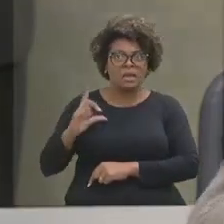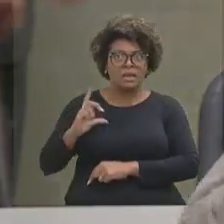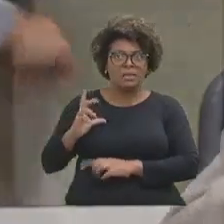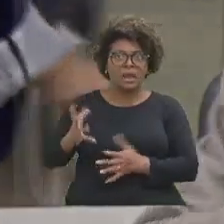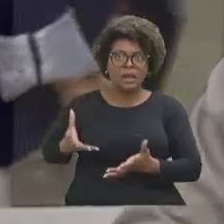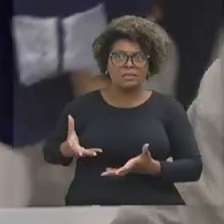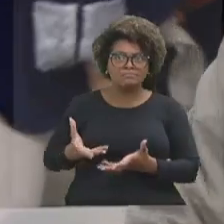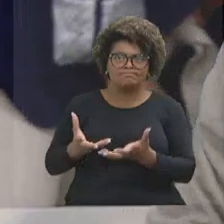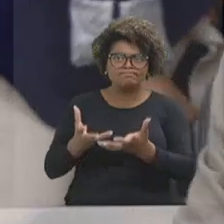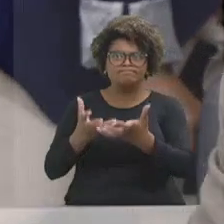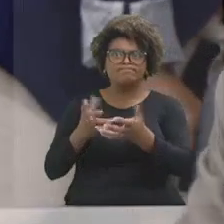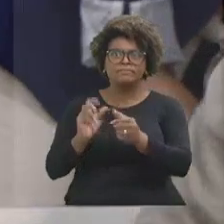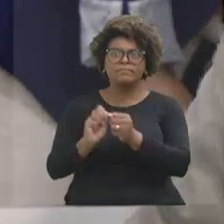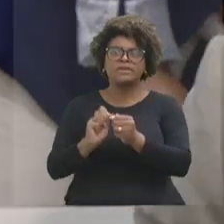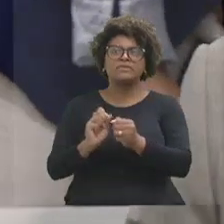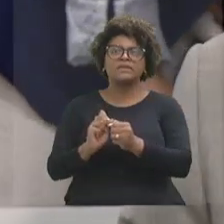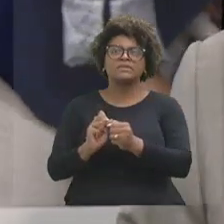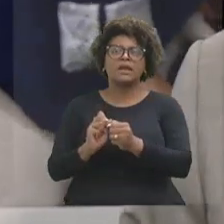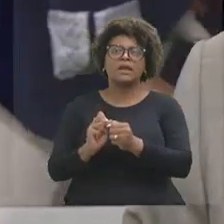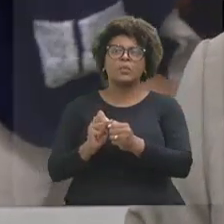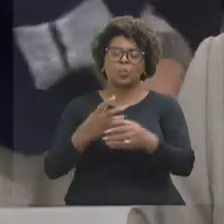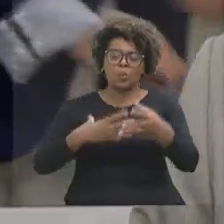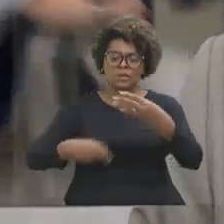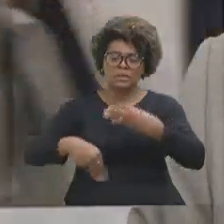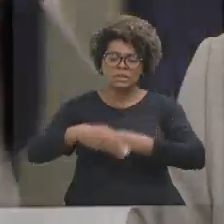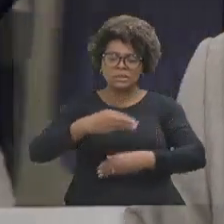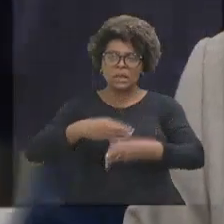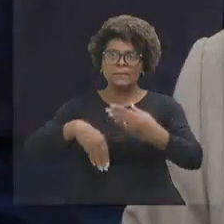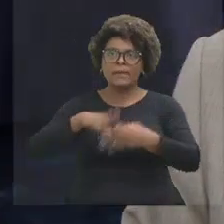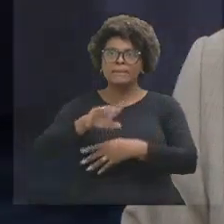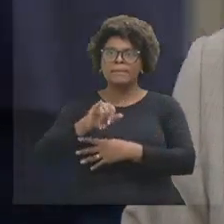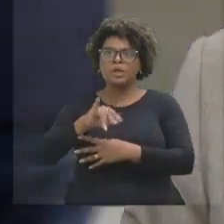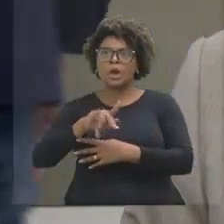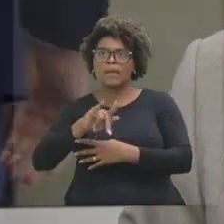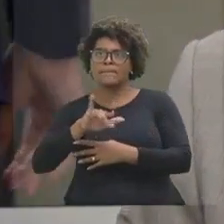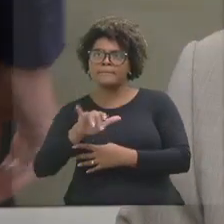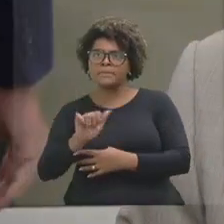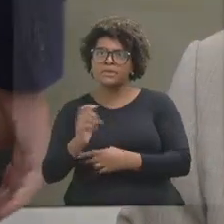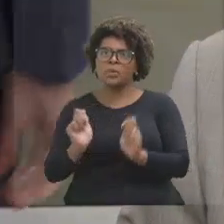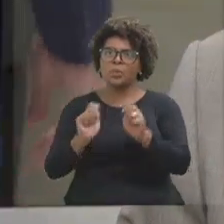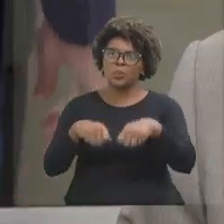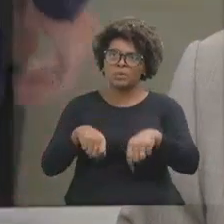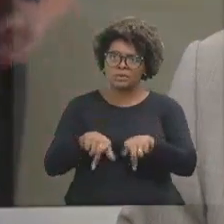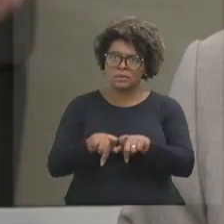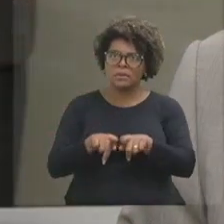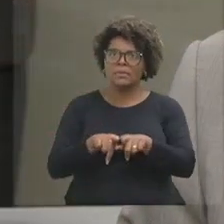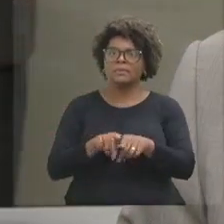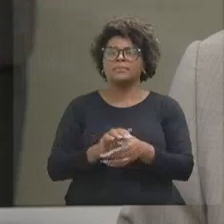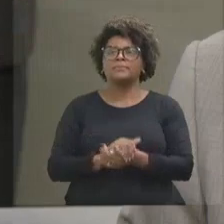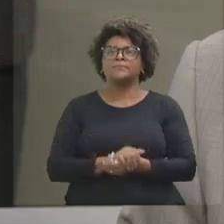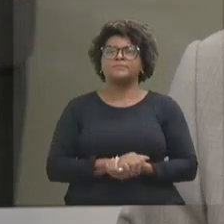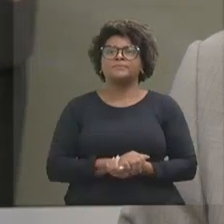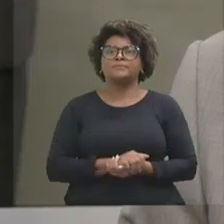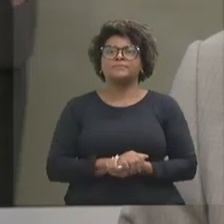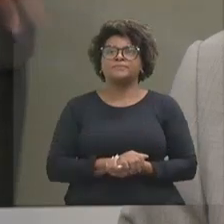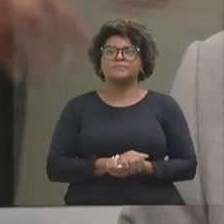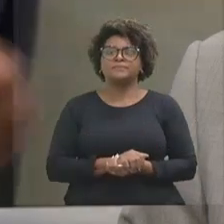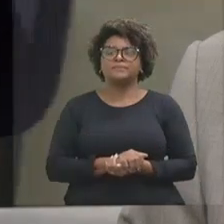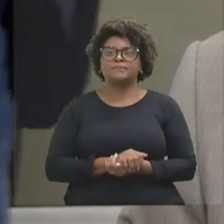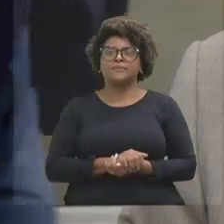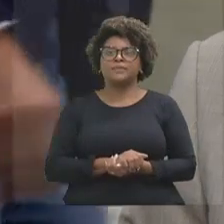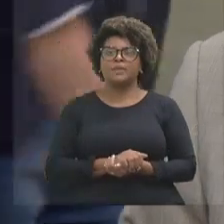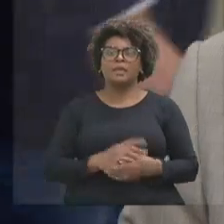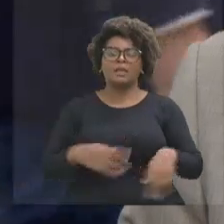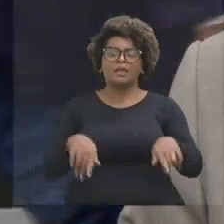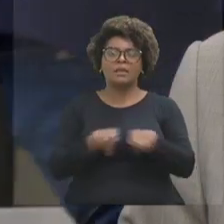biópsias a gente conseguiria aí também Além disso alguns membros